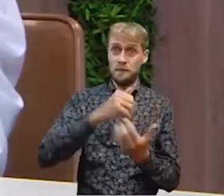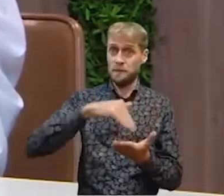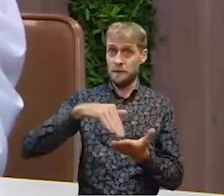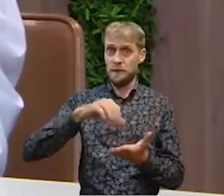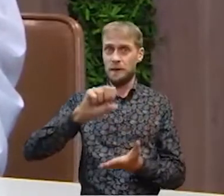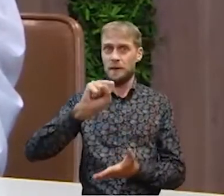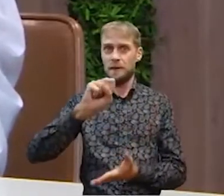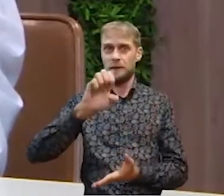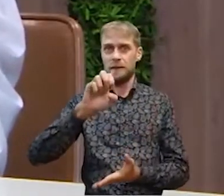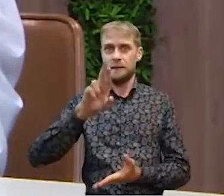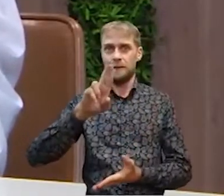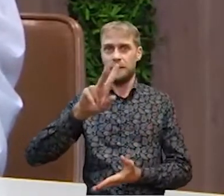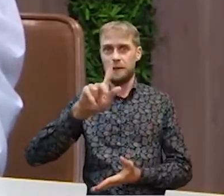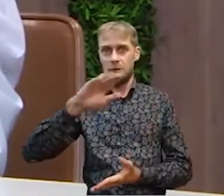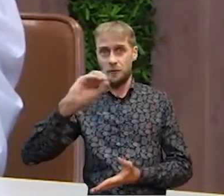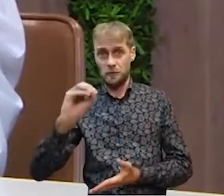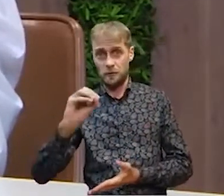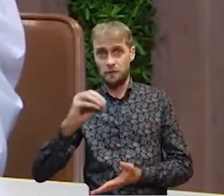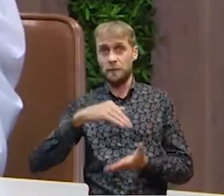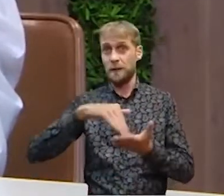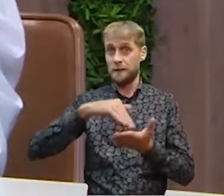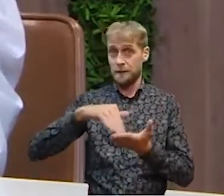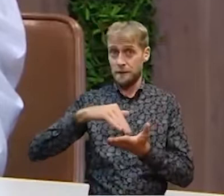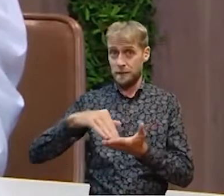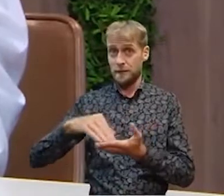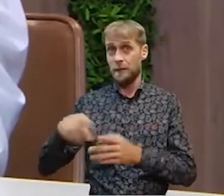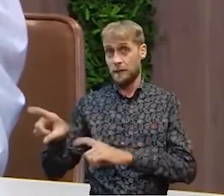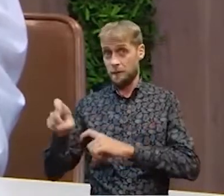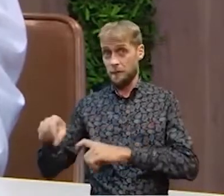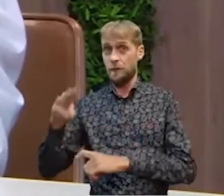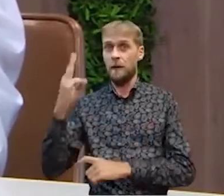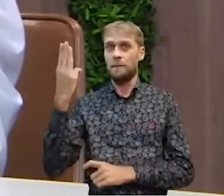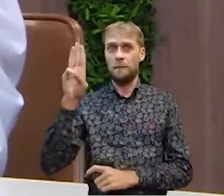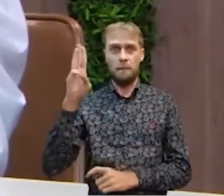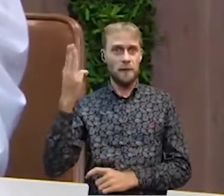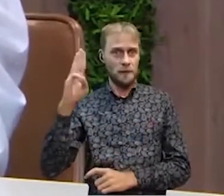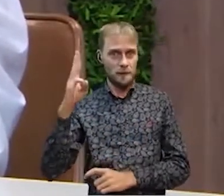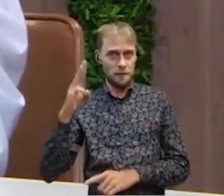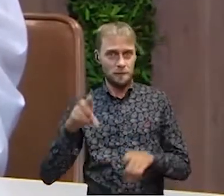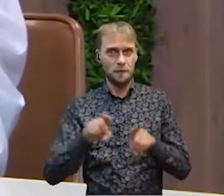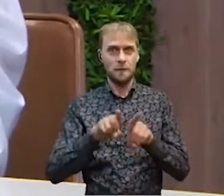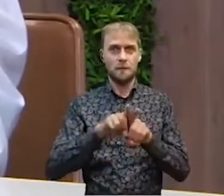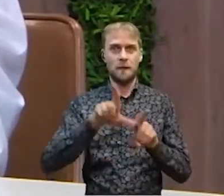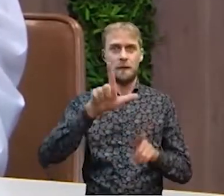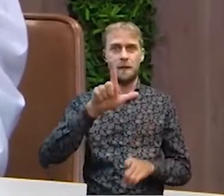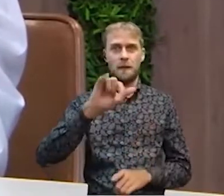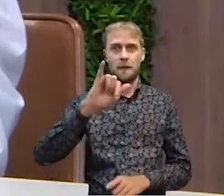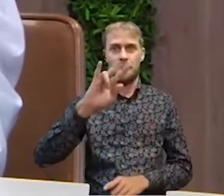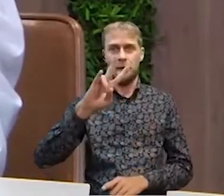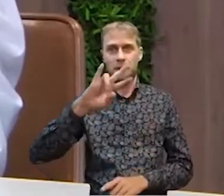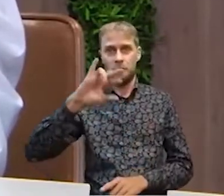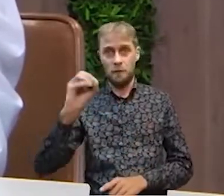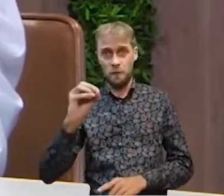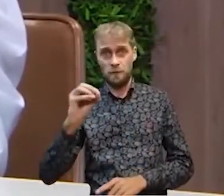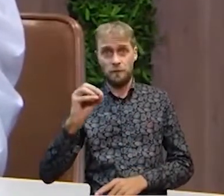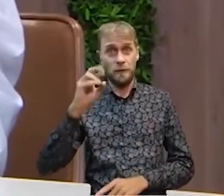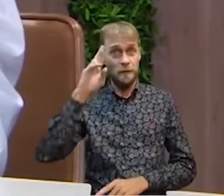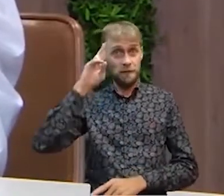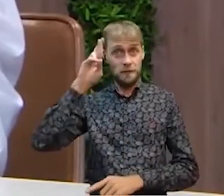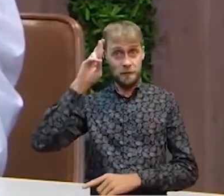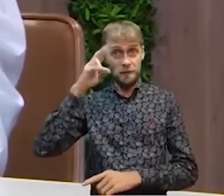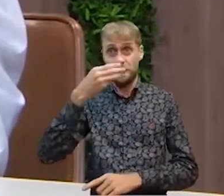Sérgio Delmiro, que é da Secretaria da Agricultura do Maranhão. Temos também o senhor Lívio Moura, que é diretor